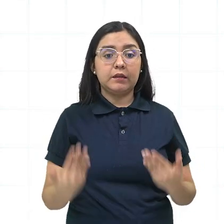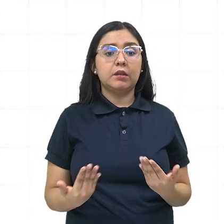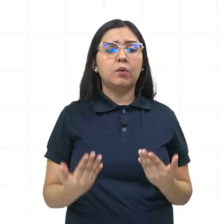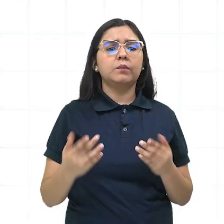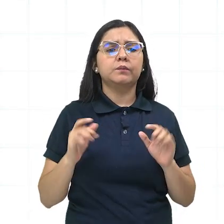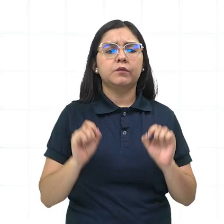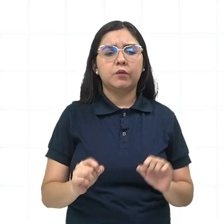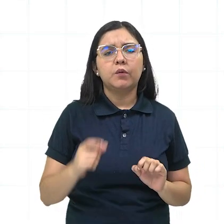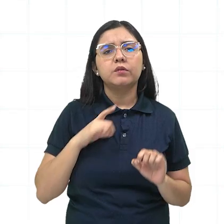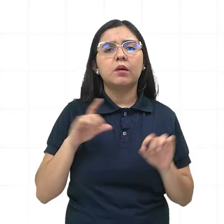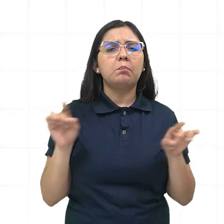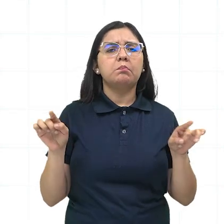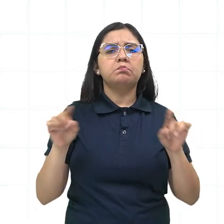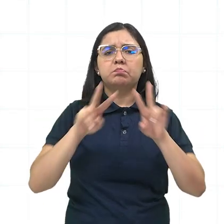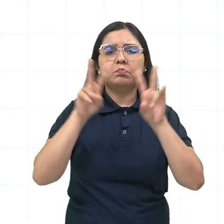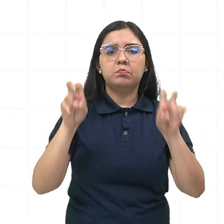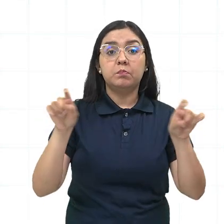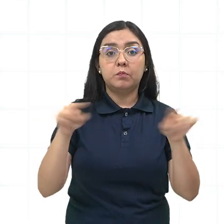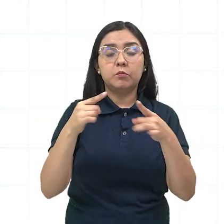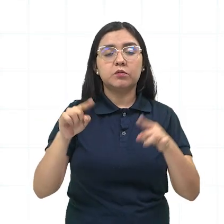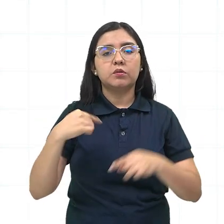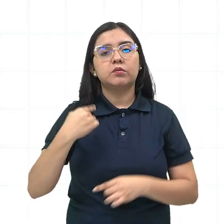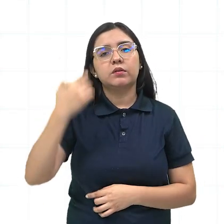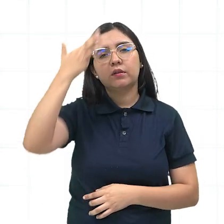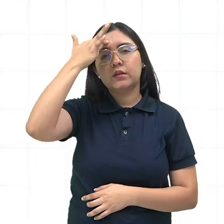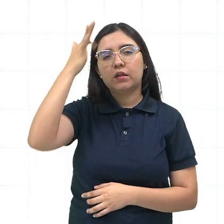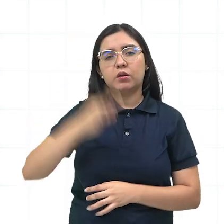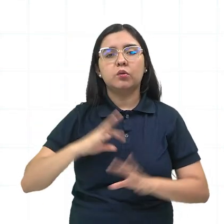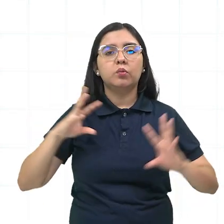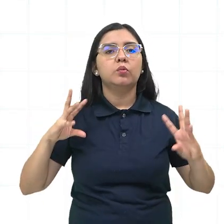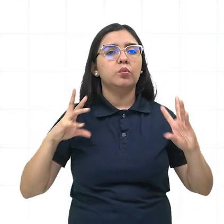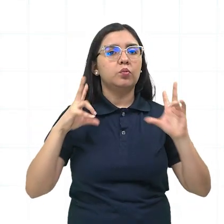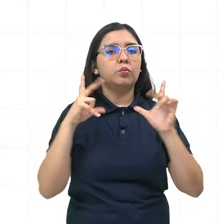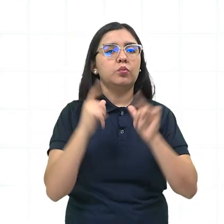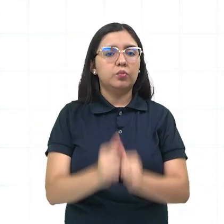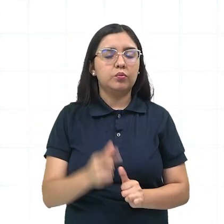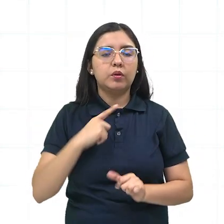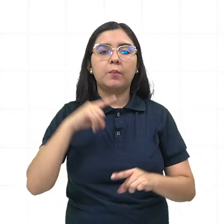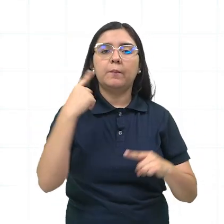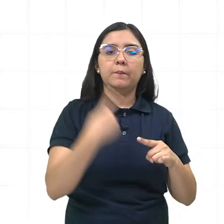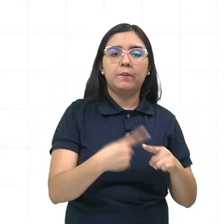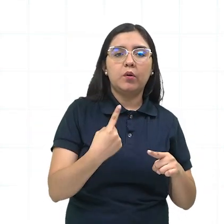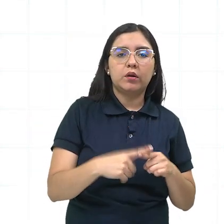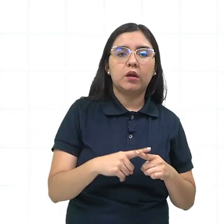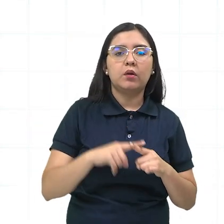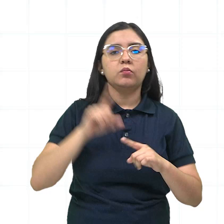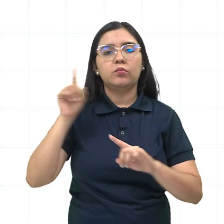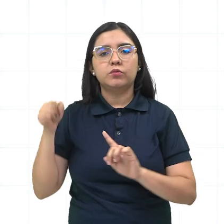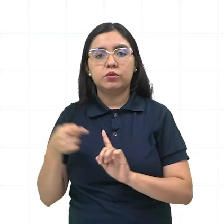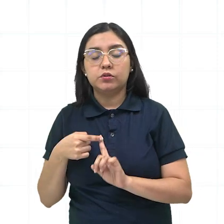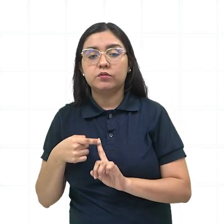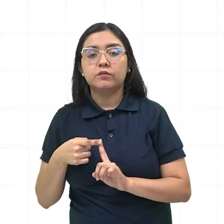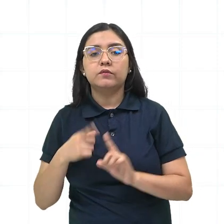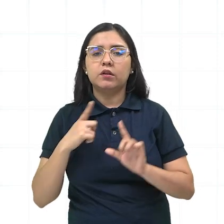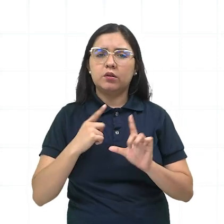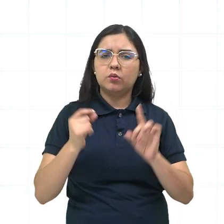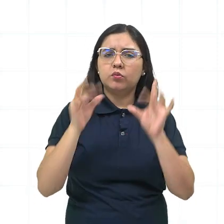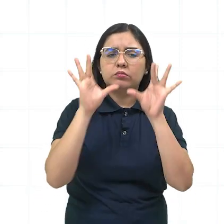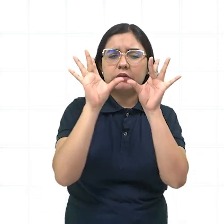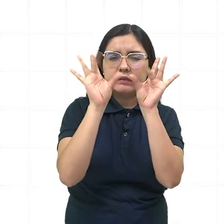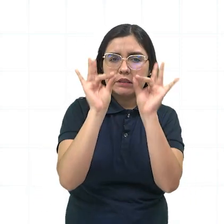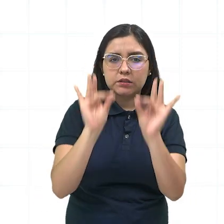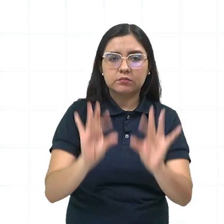quando a gente fala de música, é o entender que tudo tem um porquê, uma razão, e é